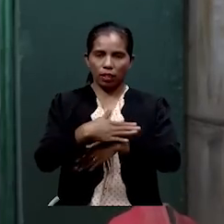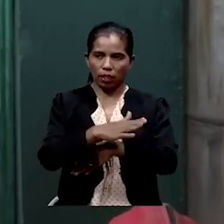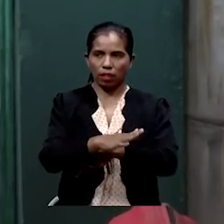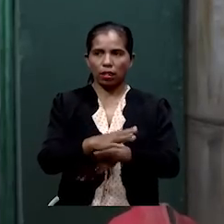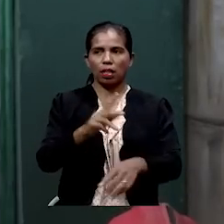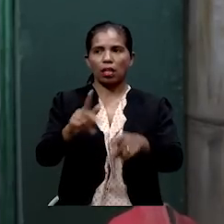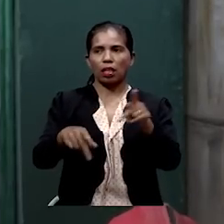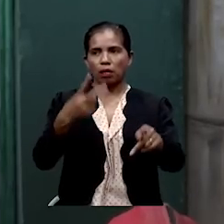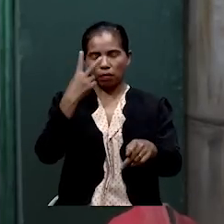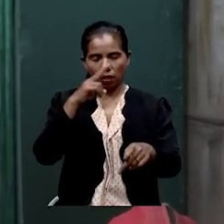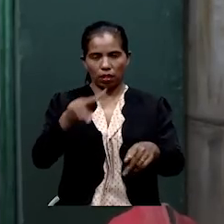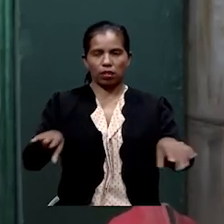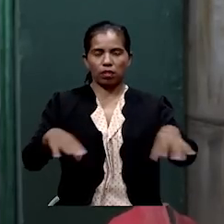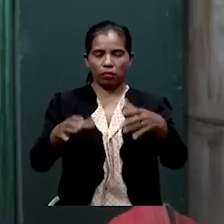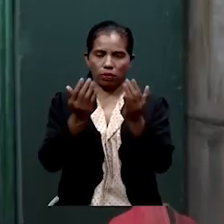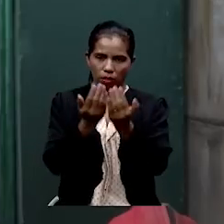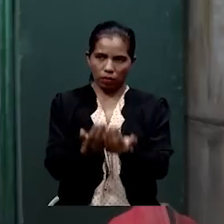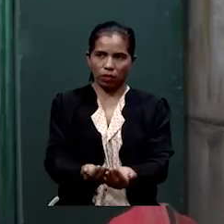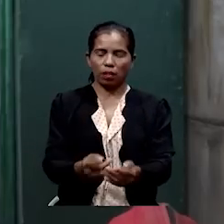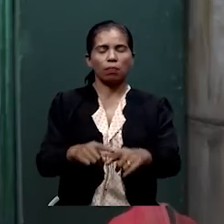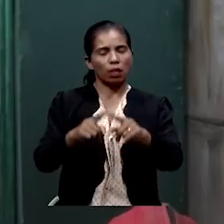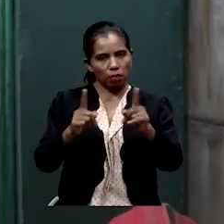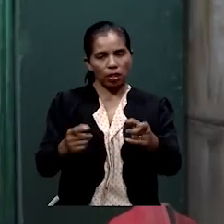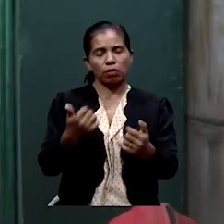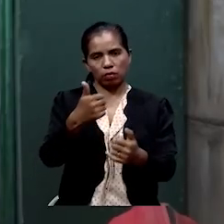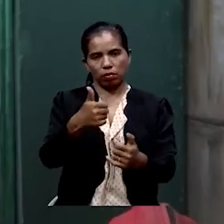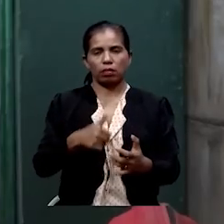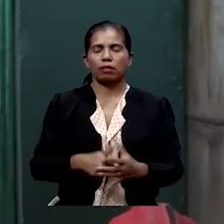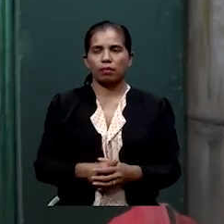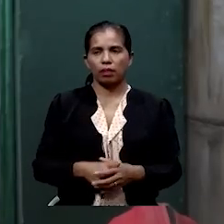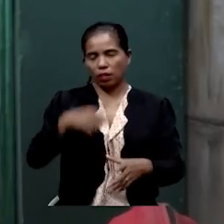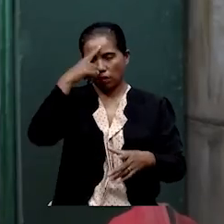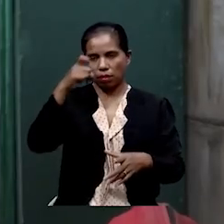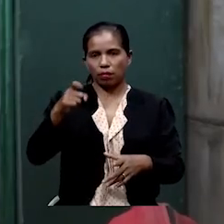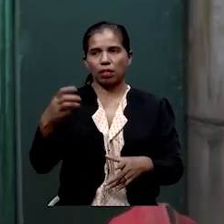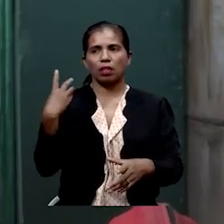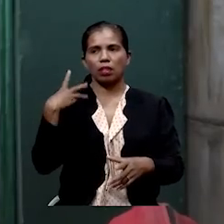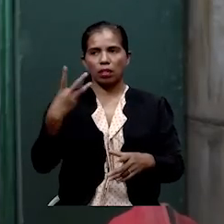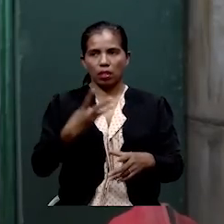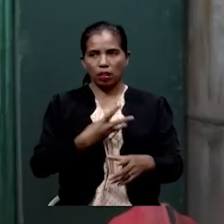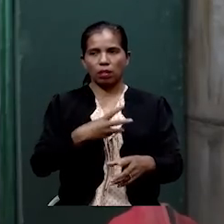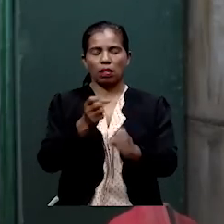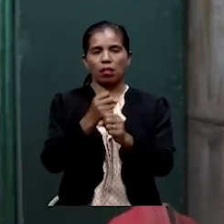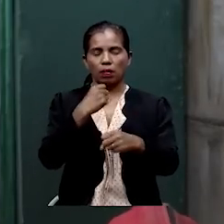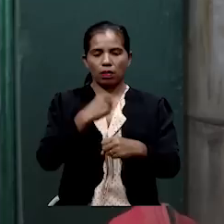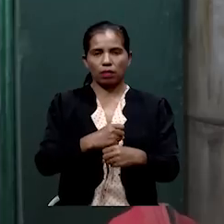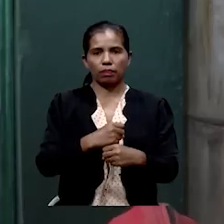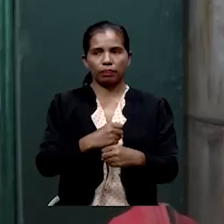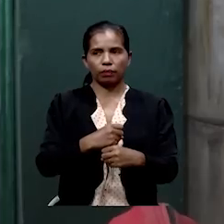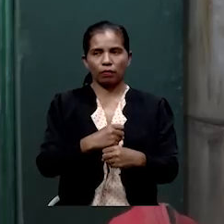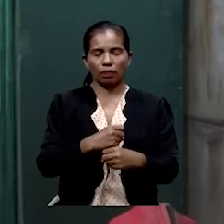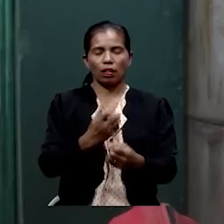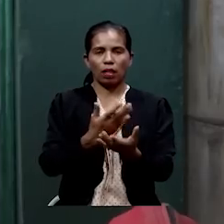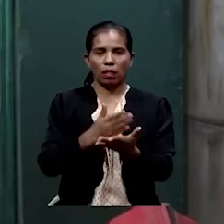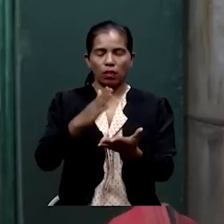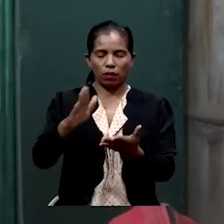ema hareren servisu ne todan mes dia tamba ita halo be